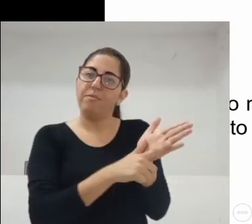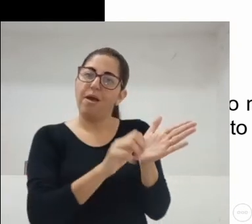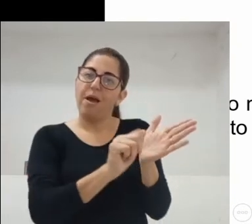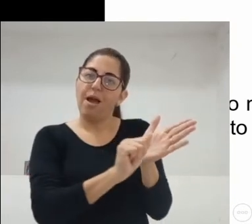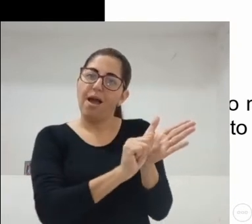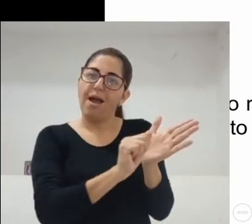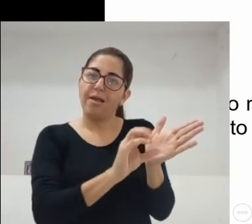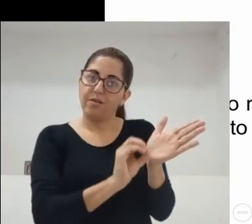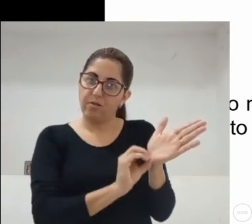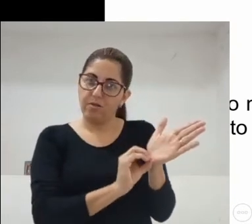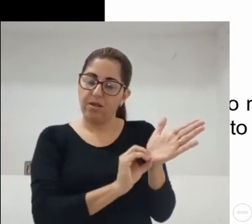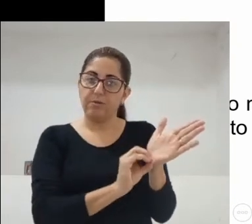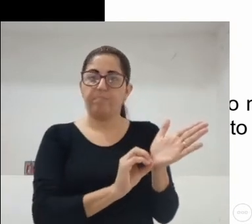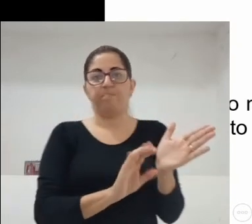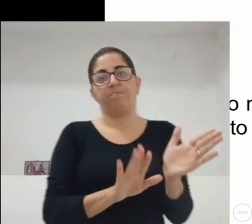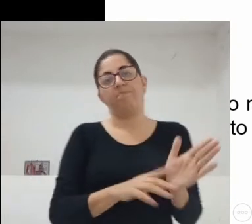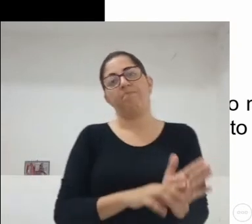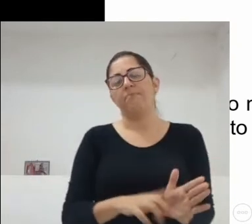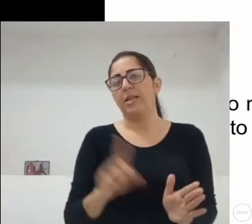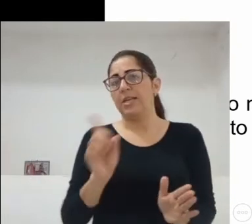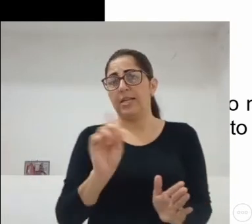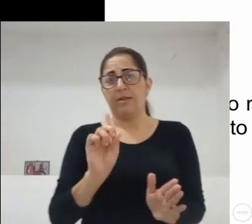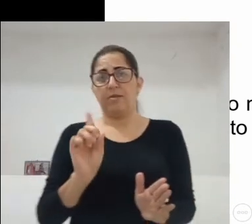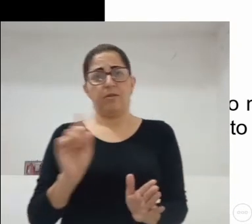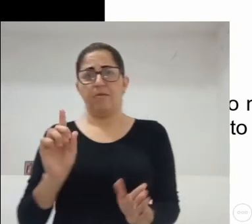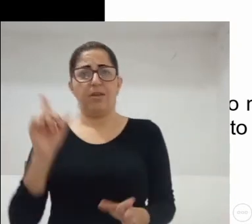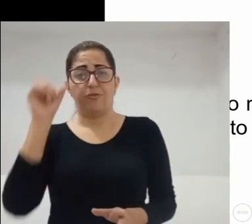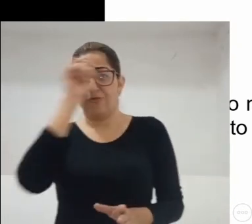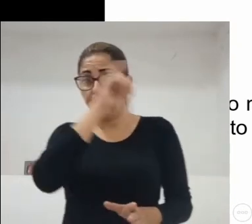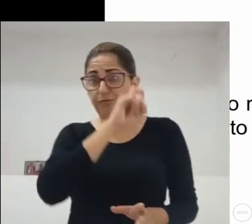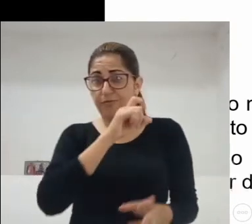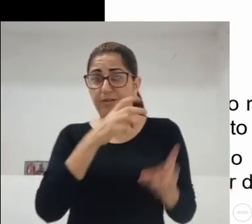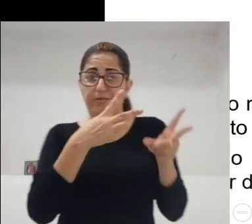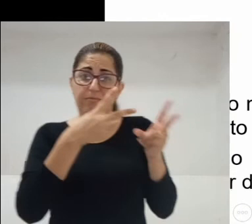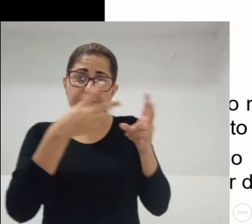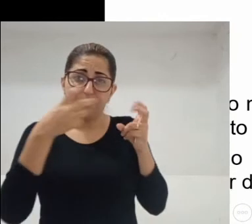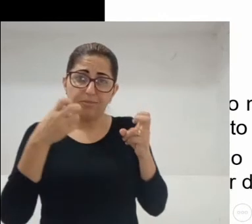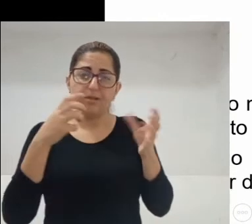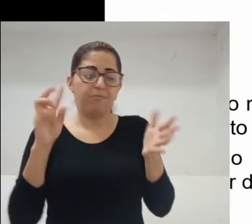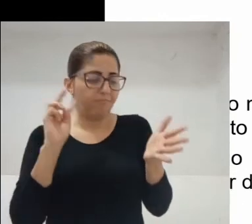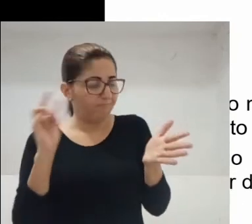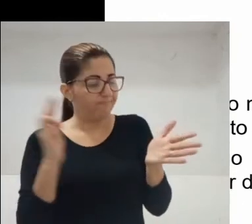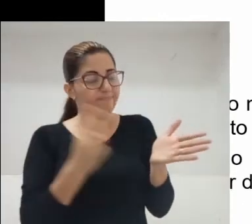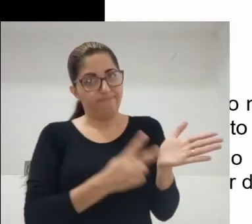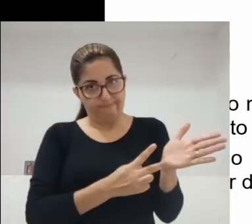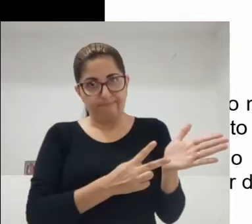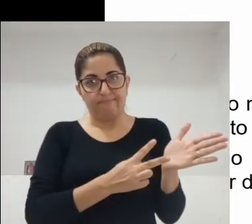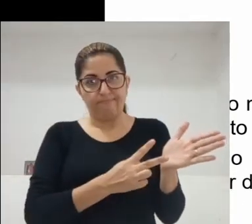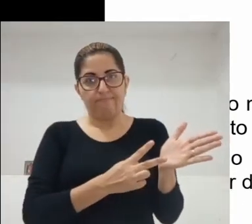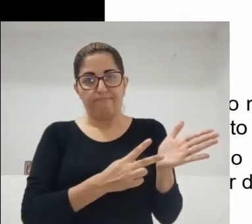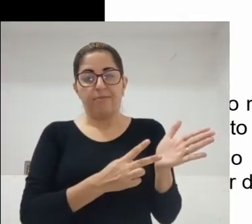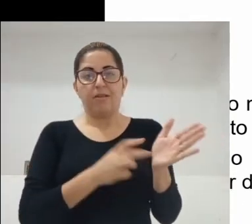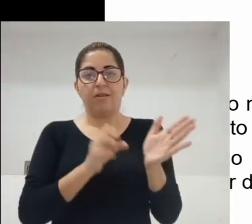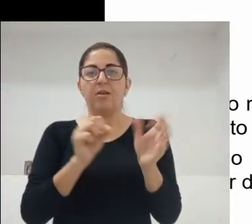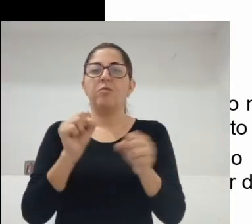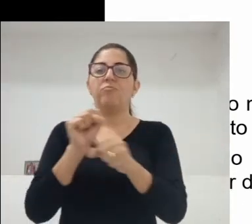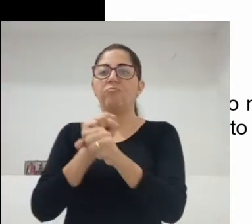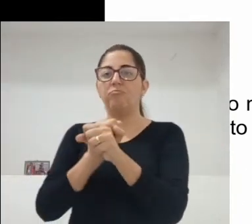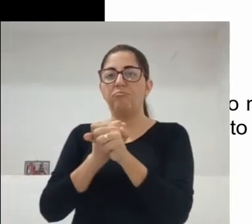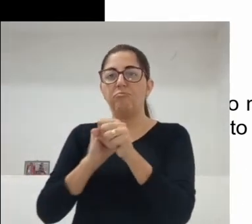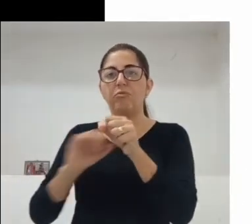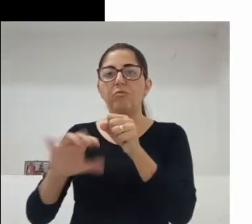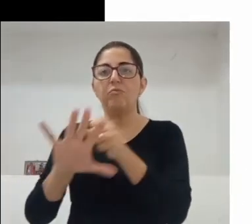lado maior da folha A0 também, certo? Então não é muito complicado